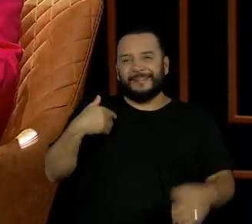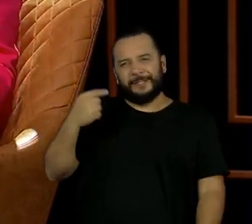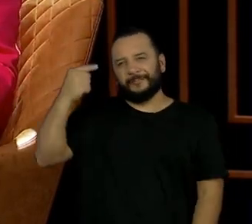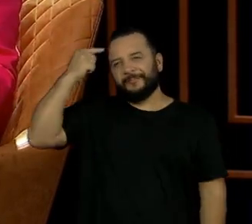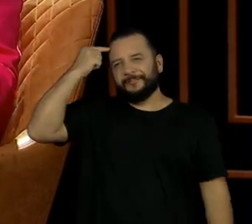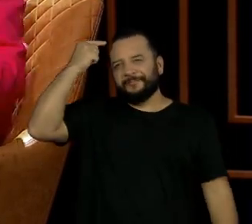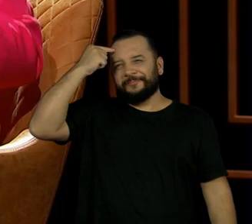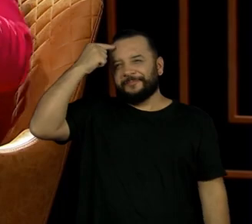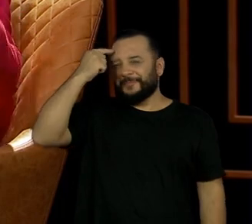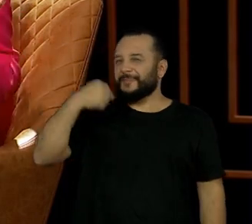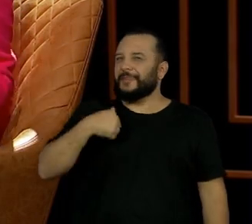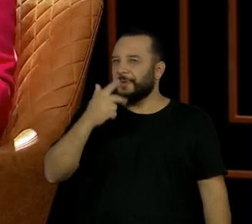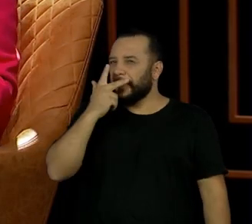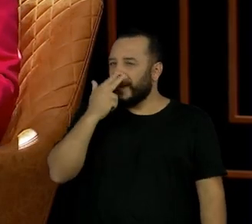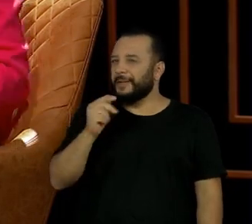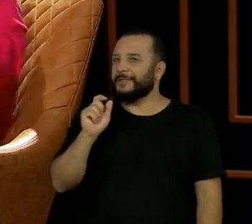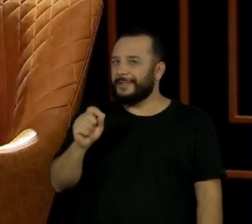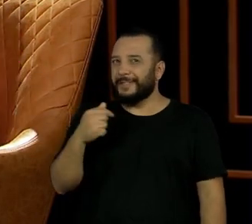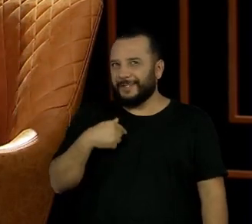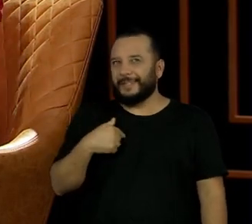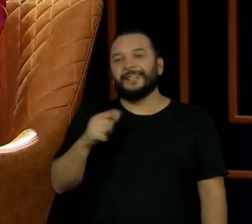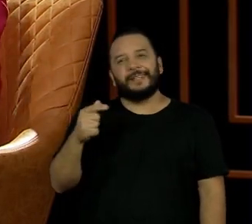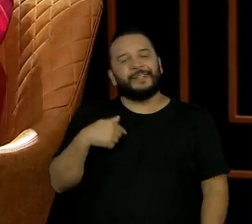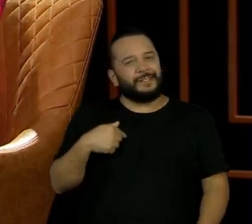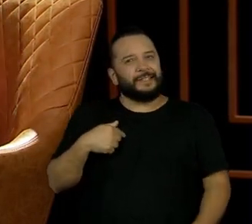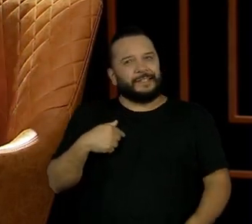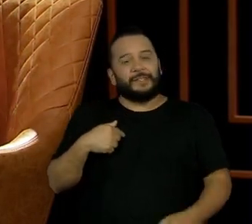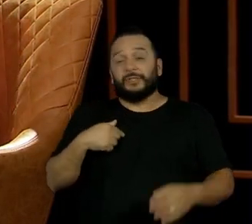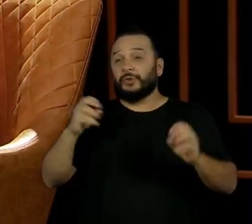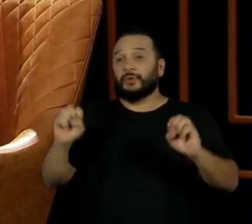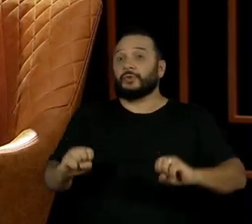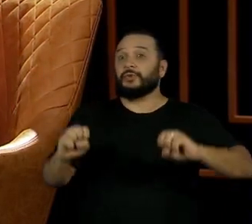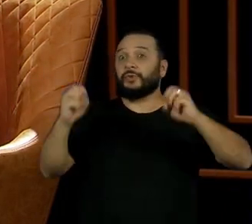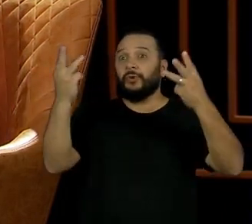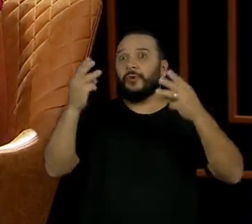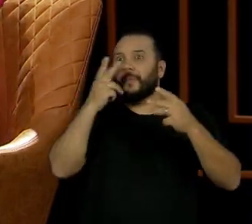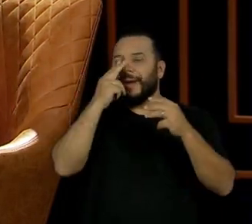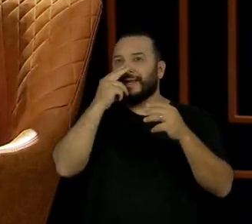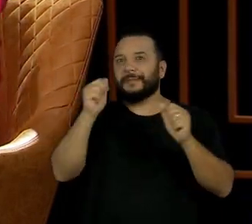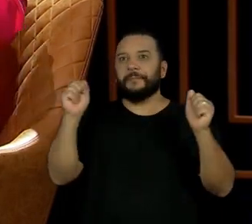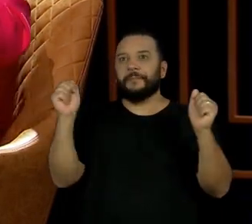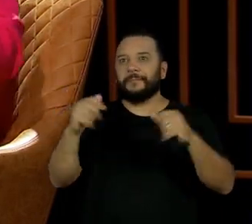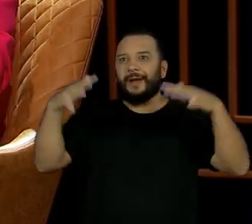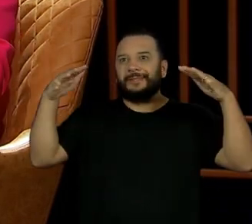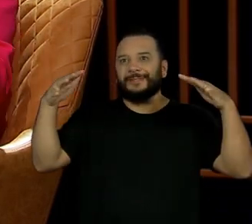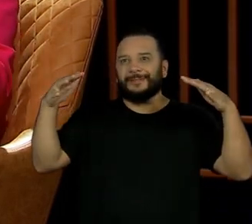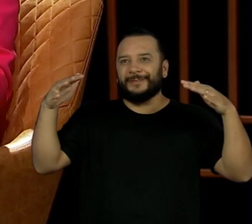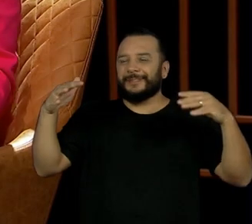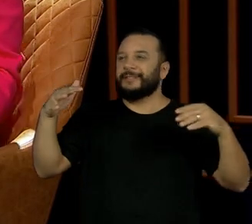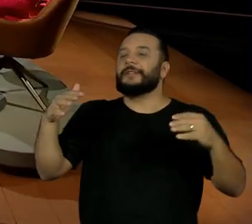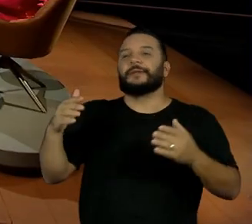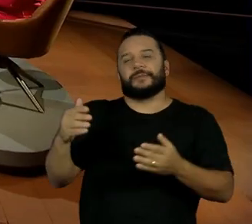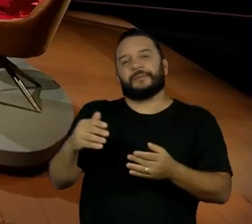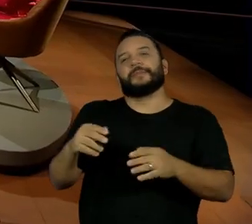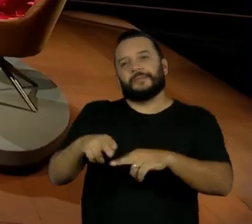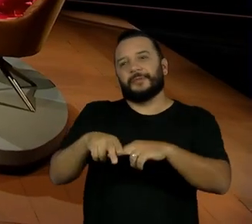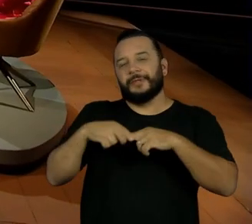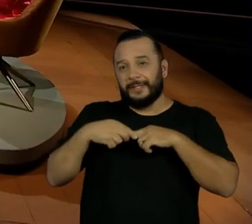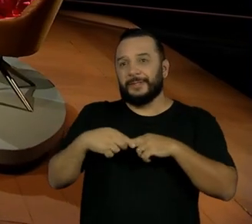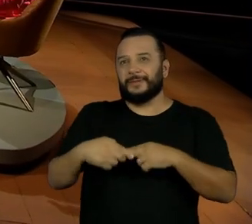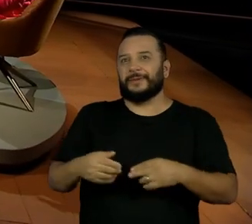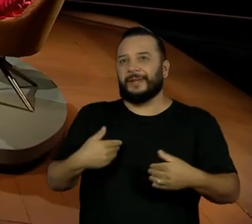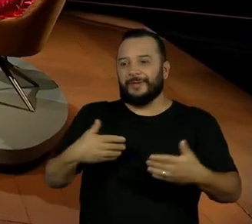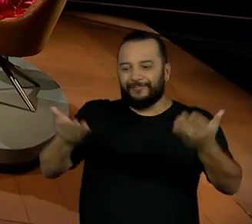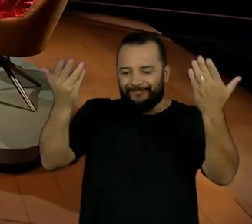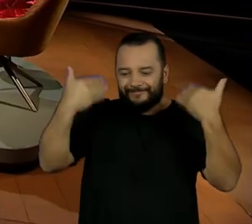penso que talvez aquela magia ali específica daquele dia tem me trazido para esse lugar agora